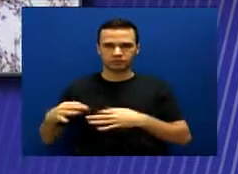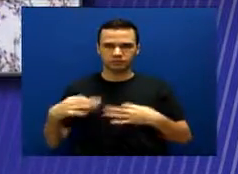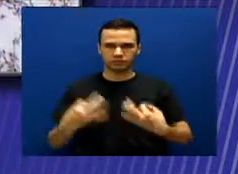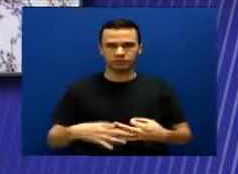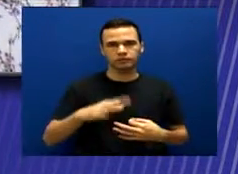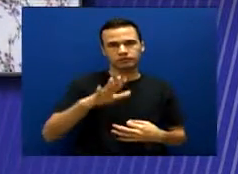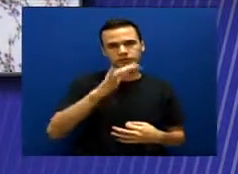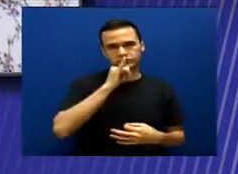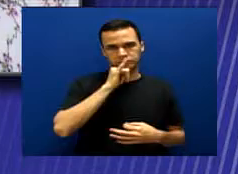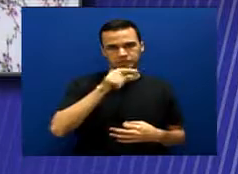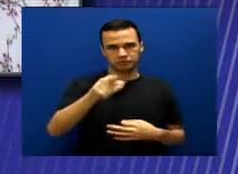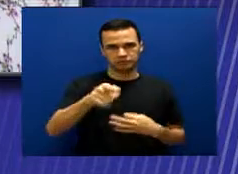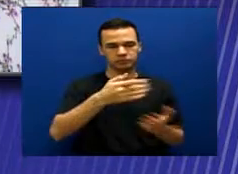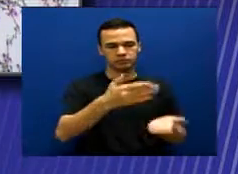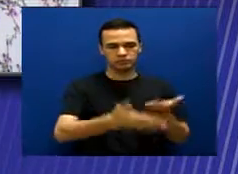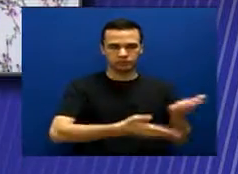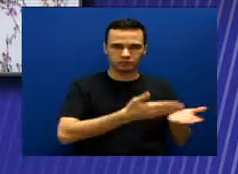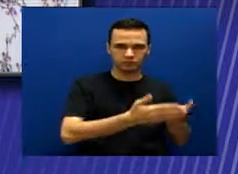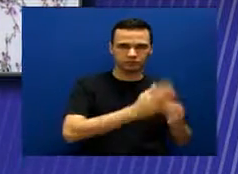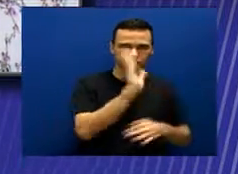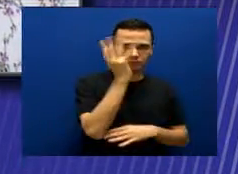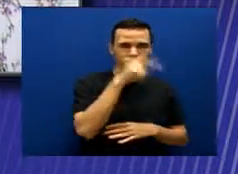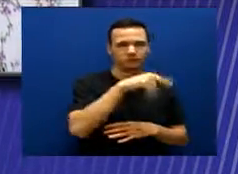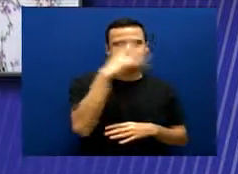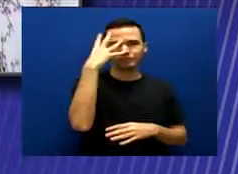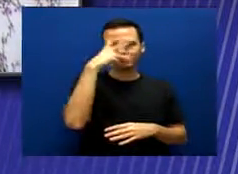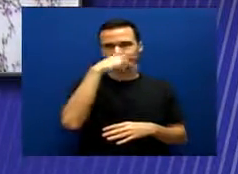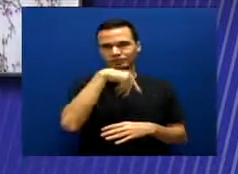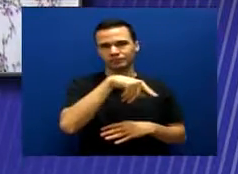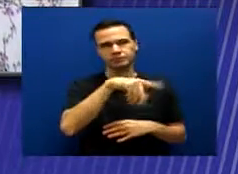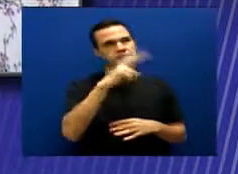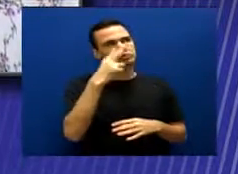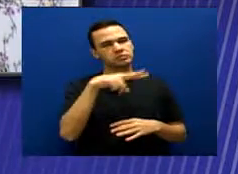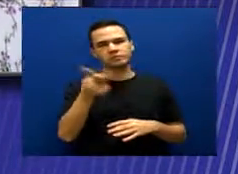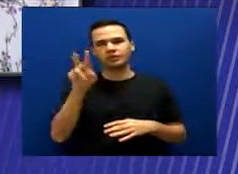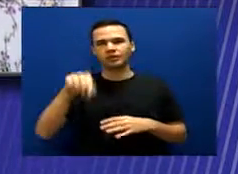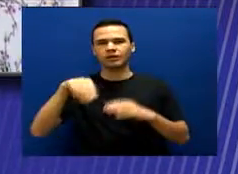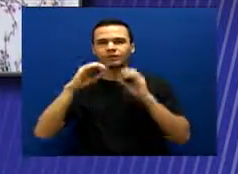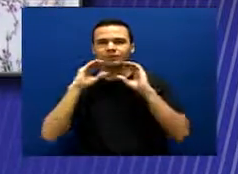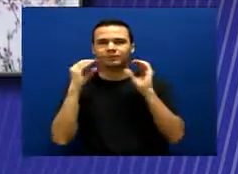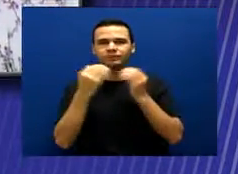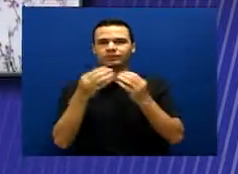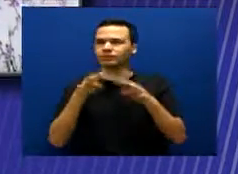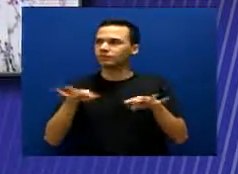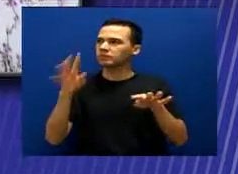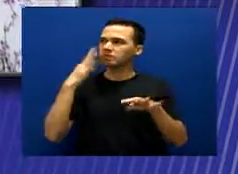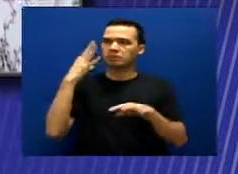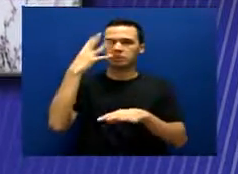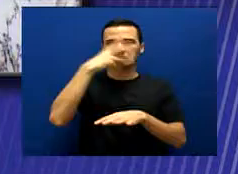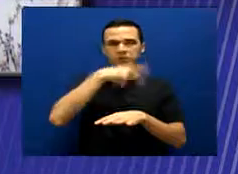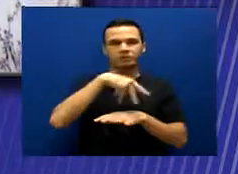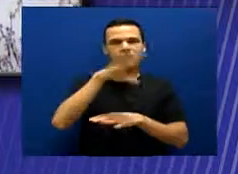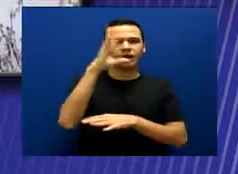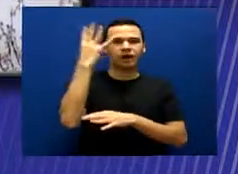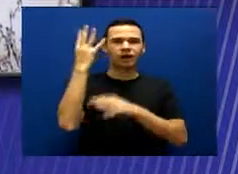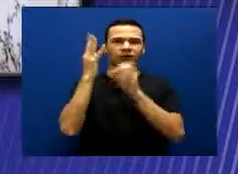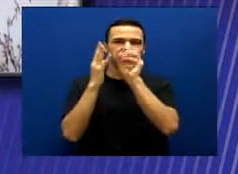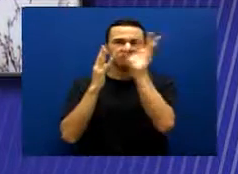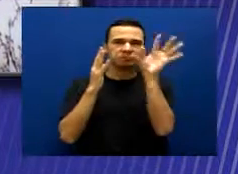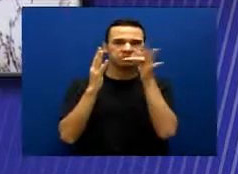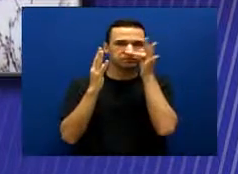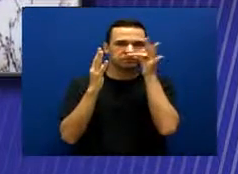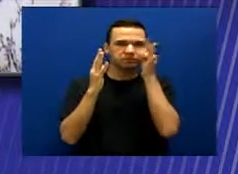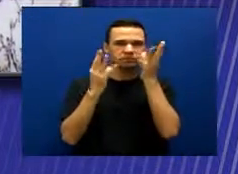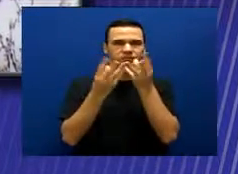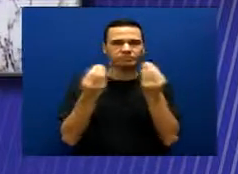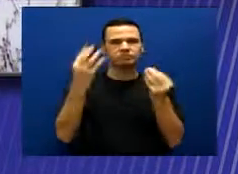você preservar, você viu agora a primavera, a coisa mais linda. Olha aqui na câmara, você vê essas árvores todas floridas, né? Isso